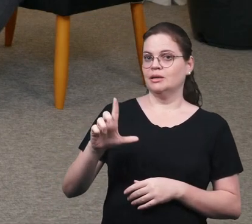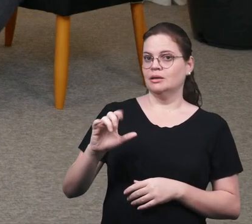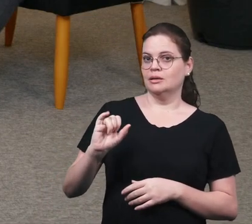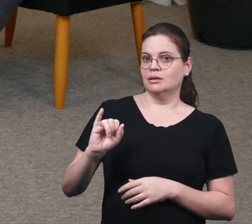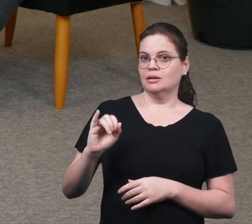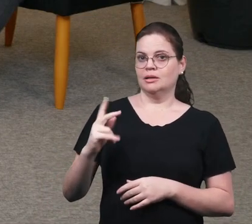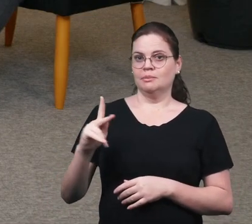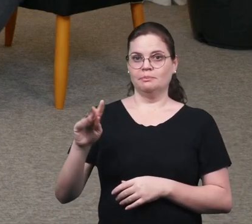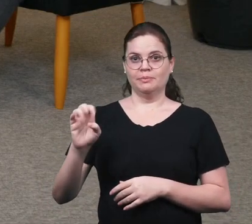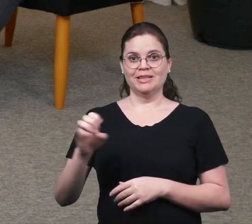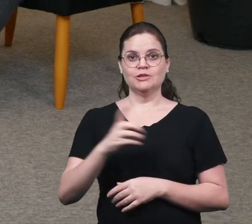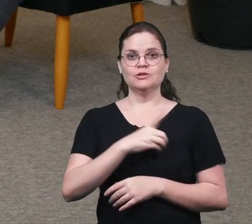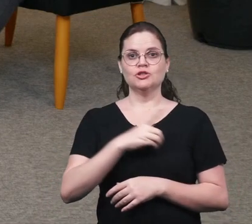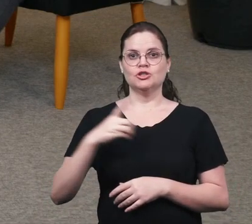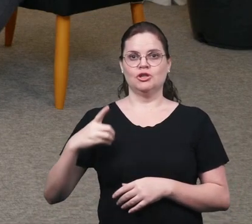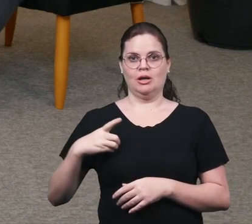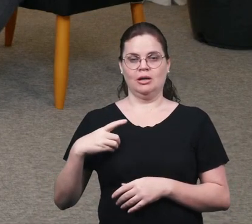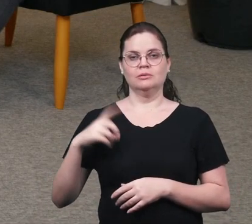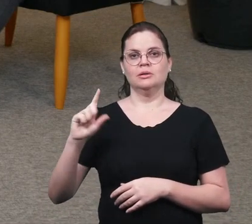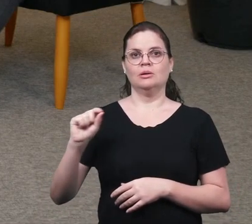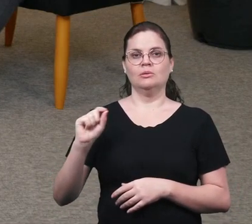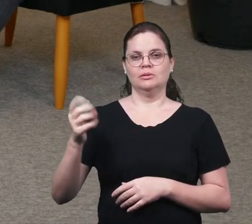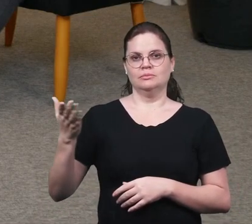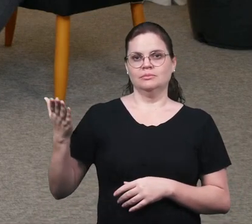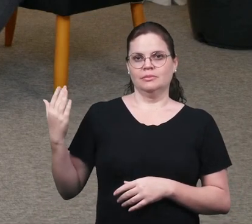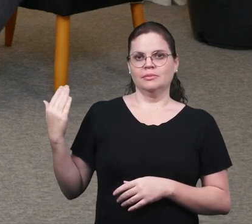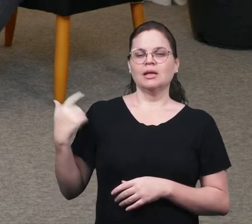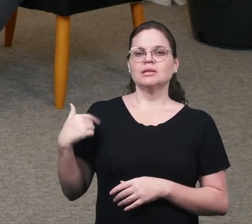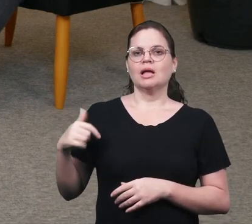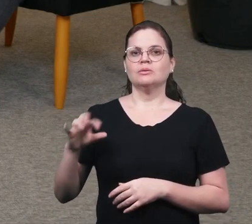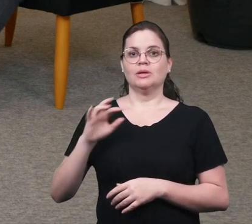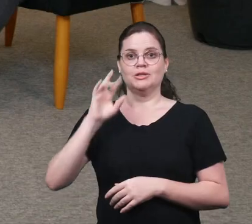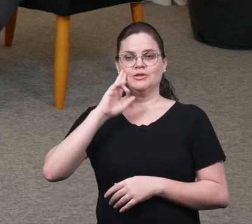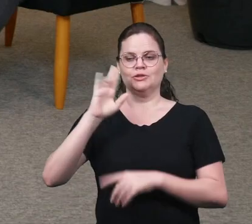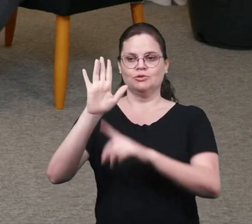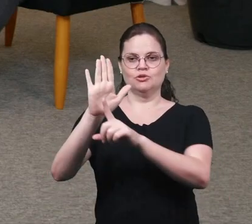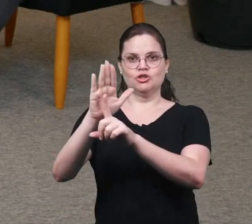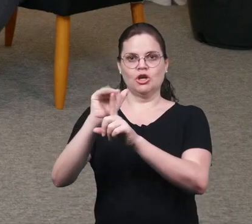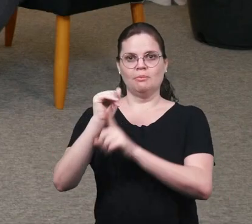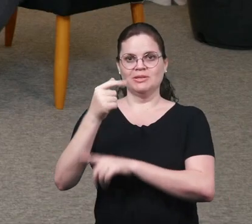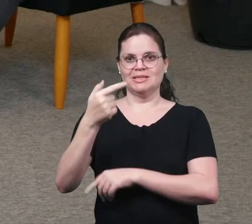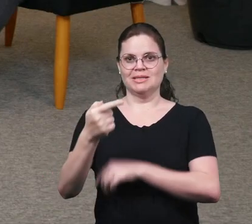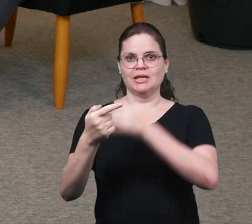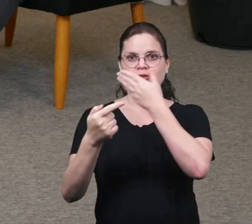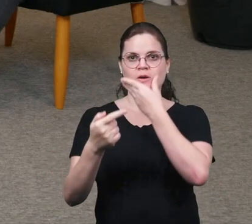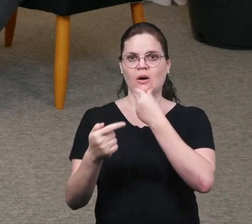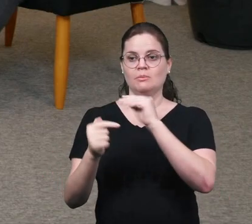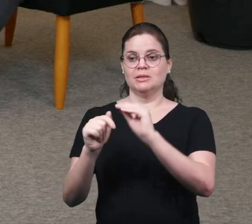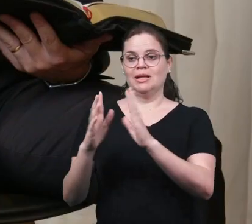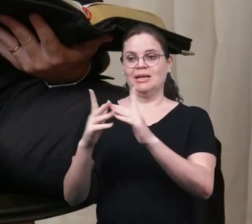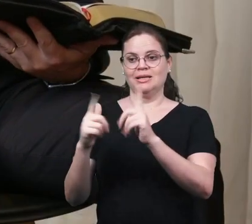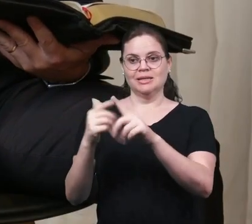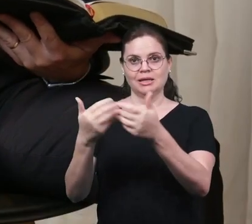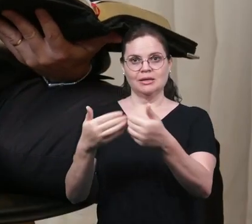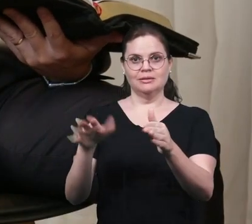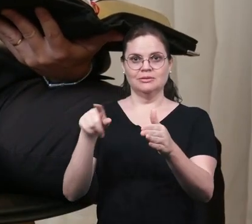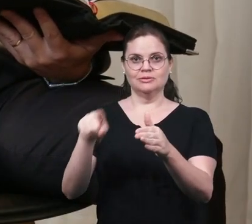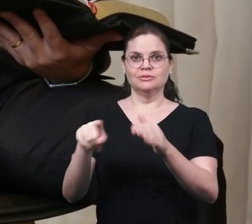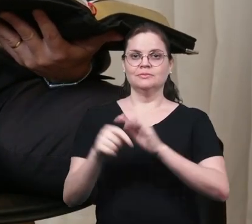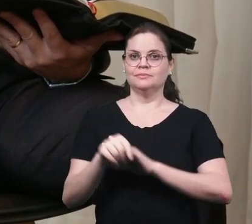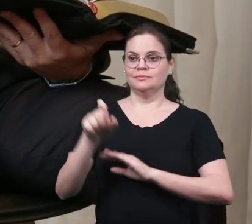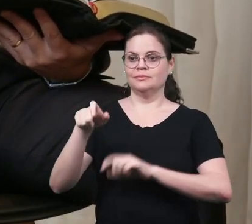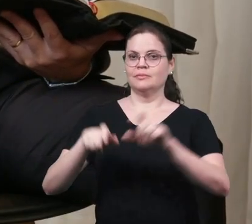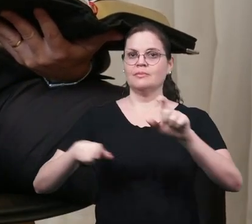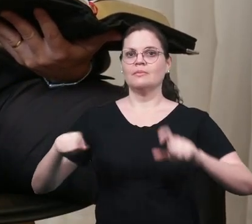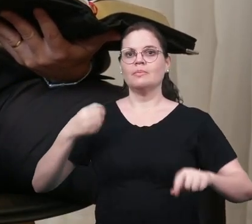foi aquele dos 7 que o Senhor levantou, exatamente. Na igreja primitiva. Exatamente. E esses eram